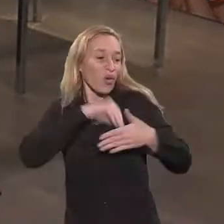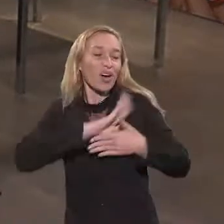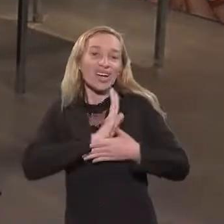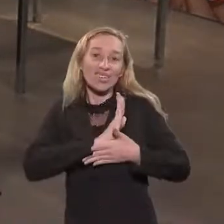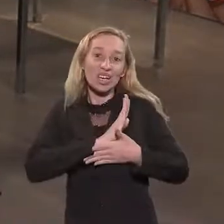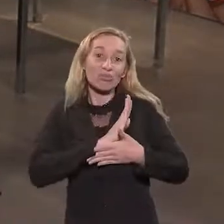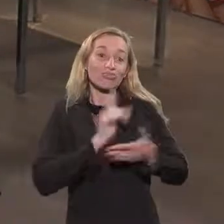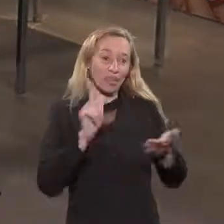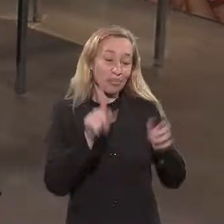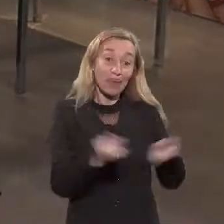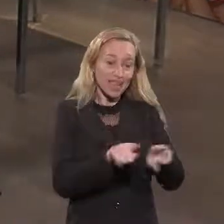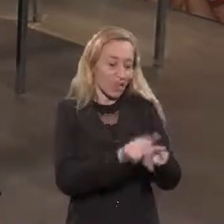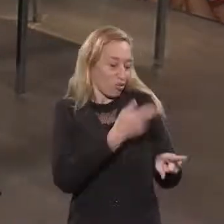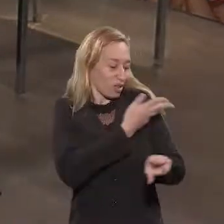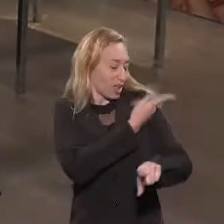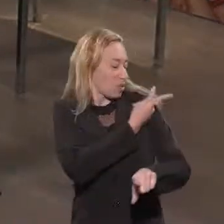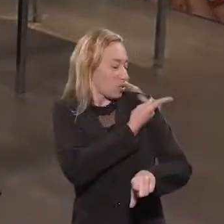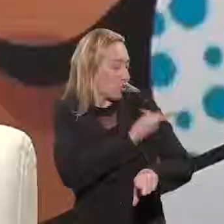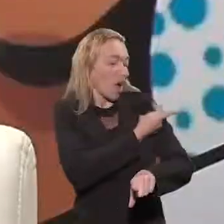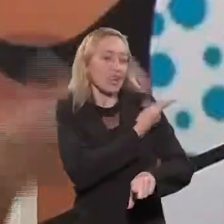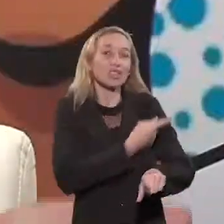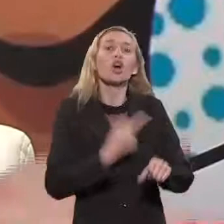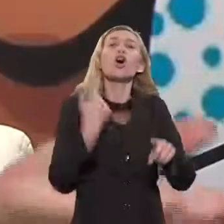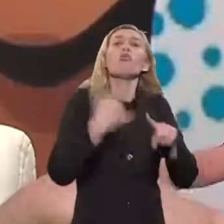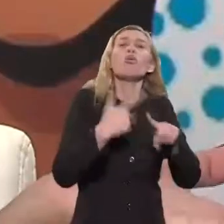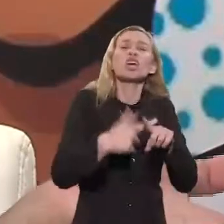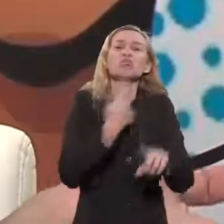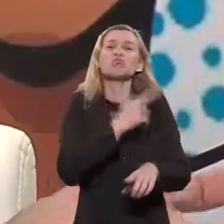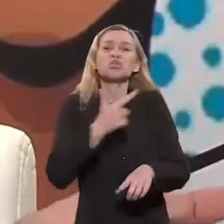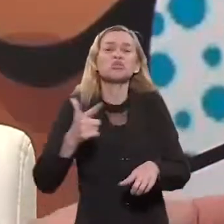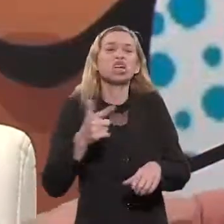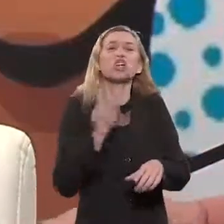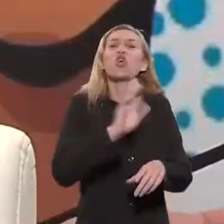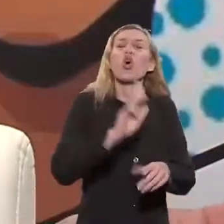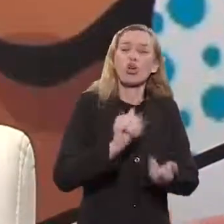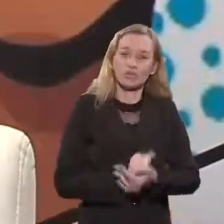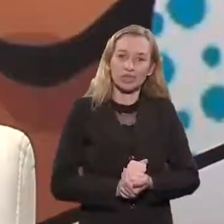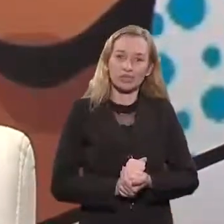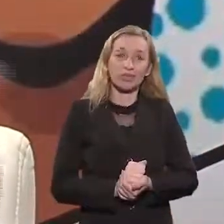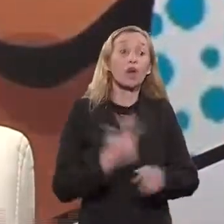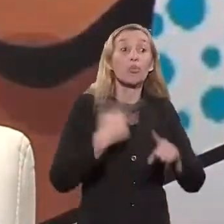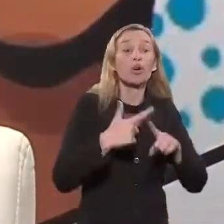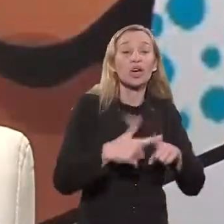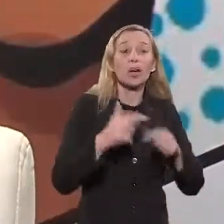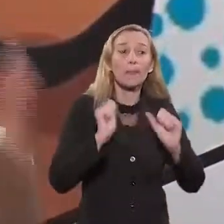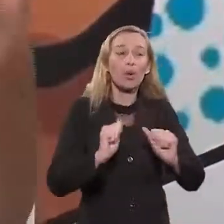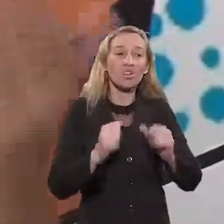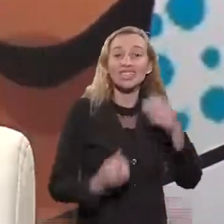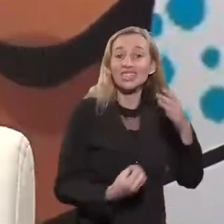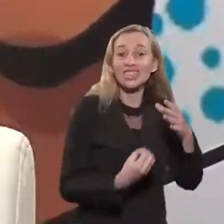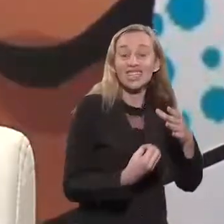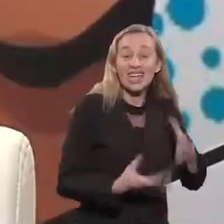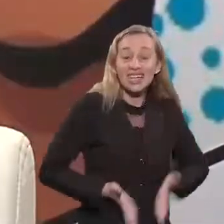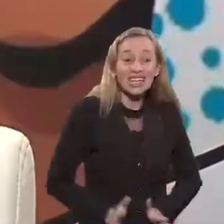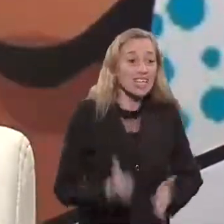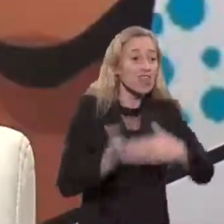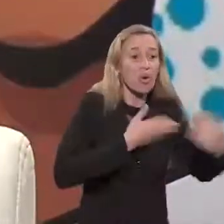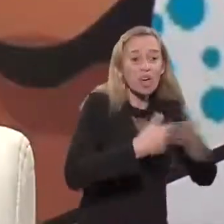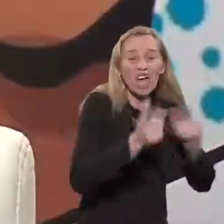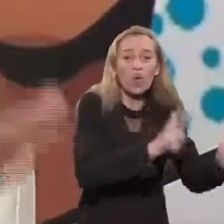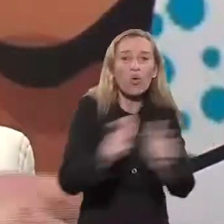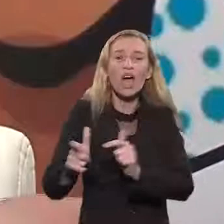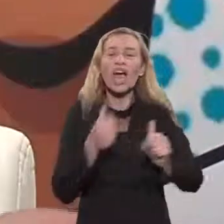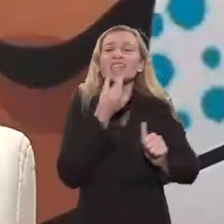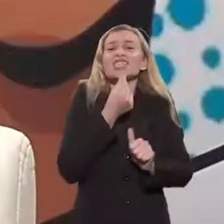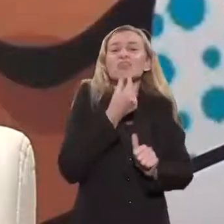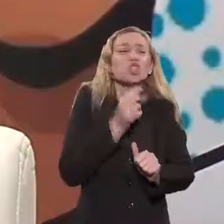tatuado. E por que ele não tem nome? Porque o menino só nasce em qualquer lugar, pode ser em Paris, pode viver em Dakar.